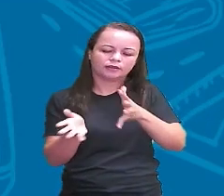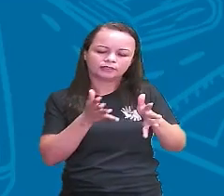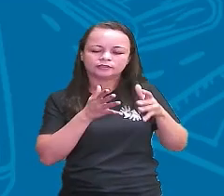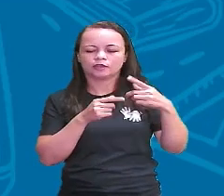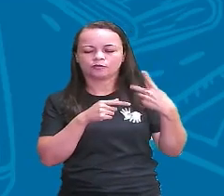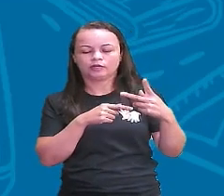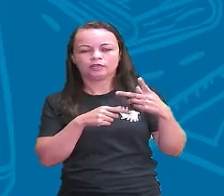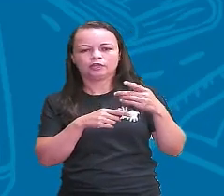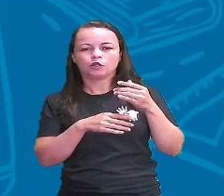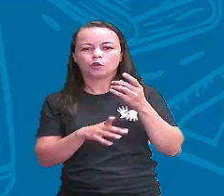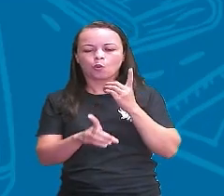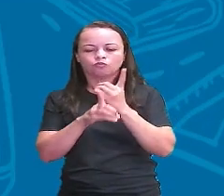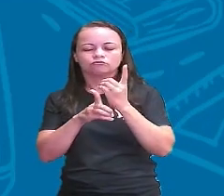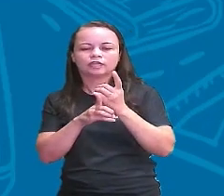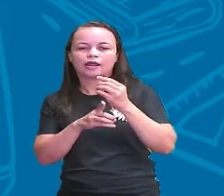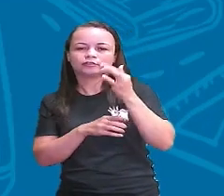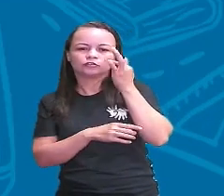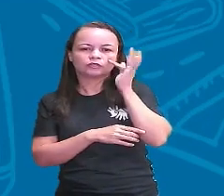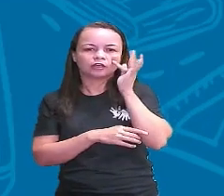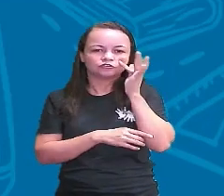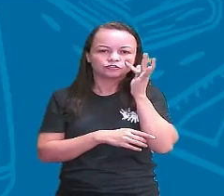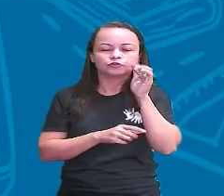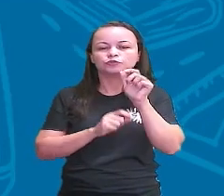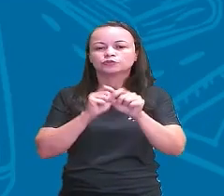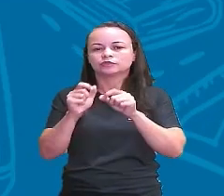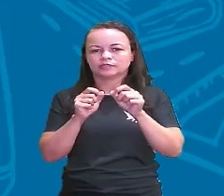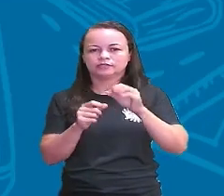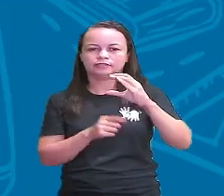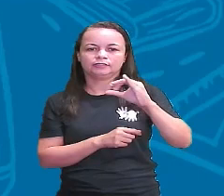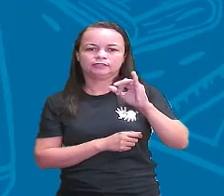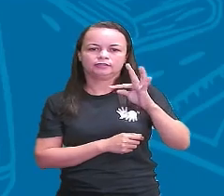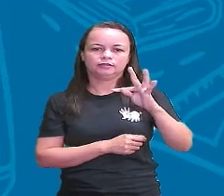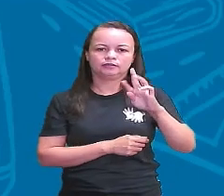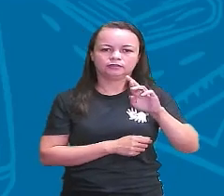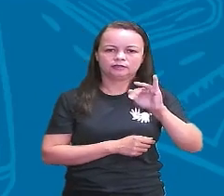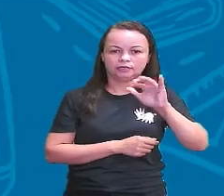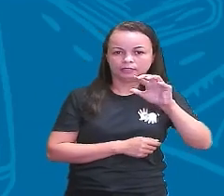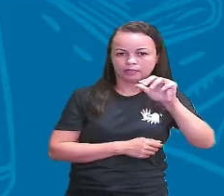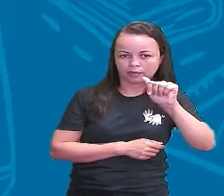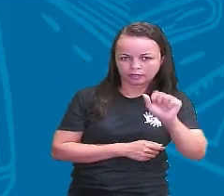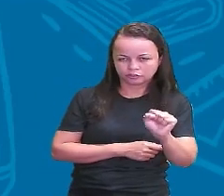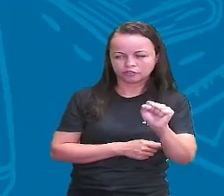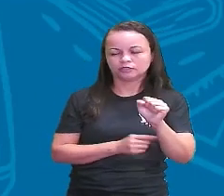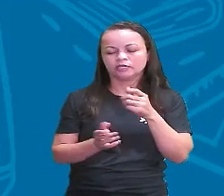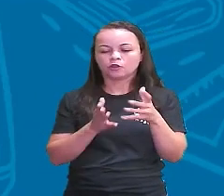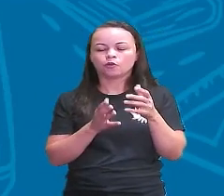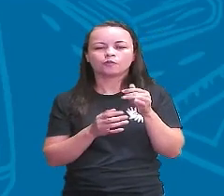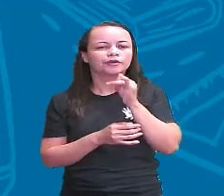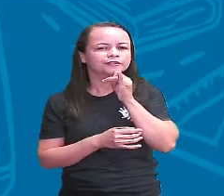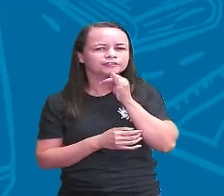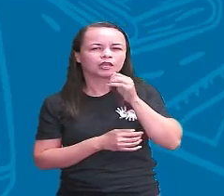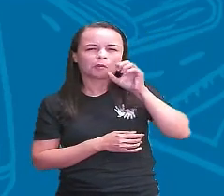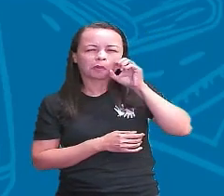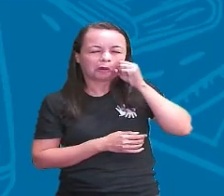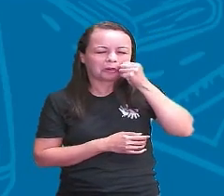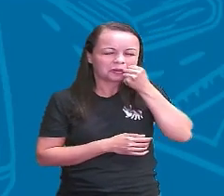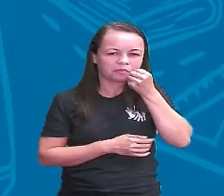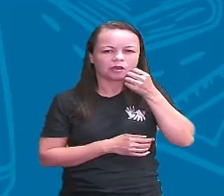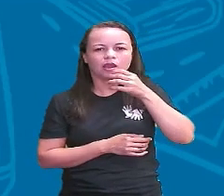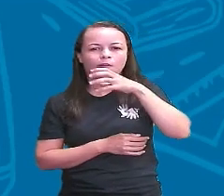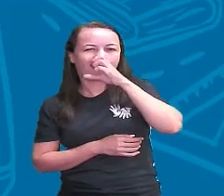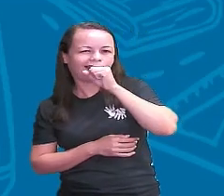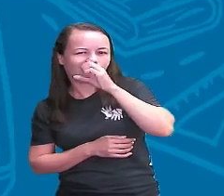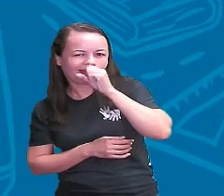naquelas frutas que a gente chama de frutas cítricas, né? Como, por exemplo, o limão, a